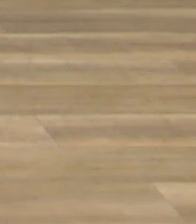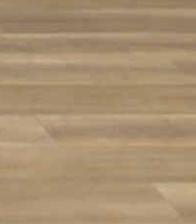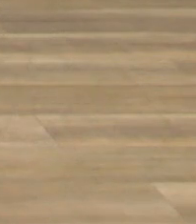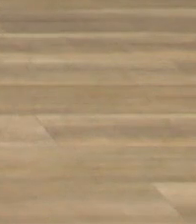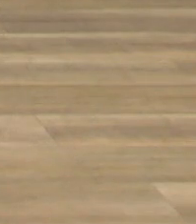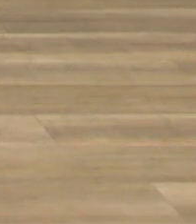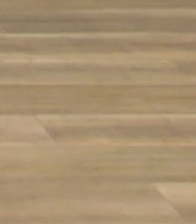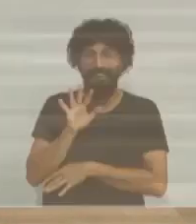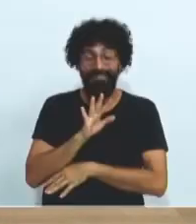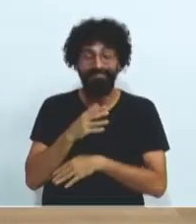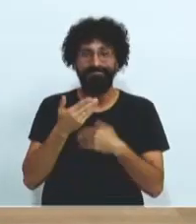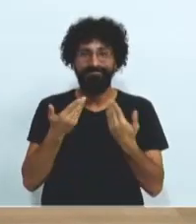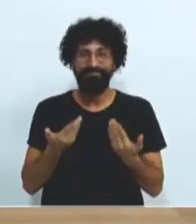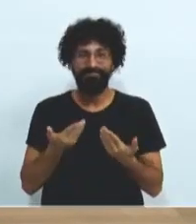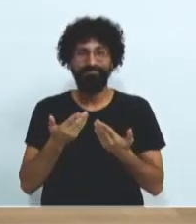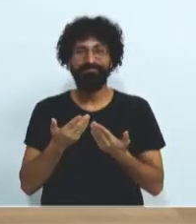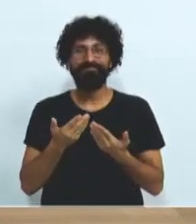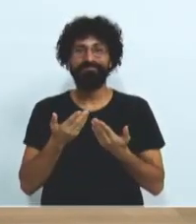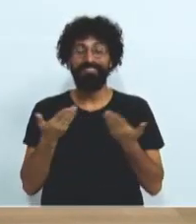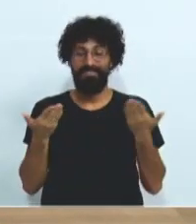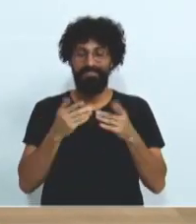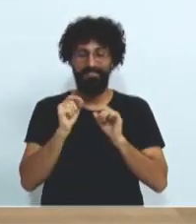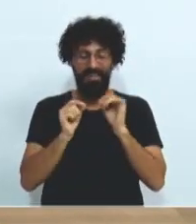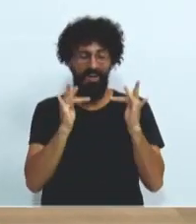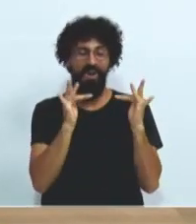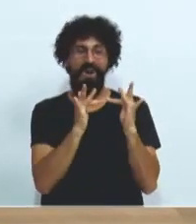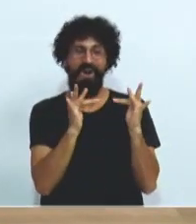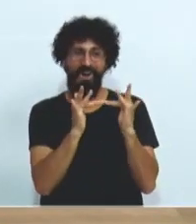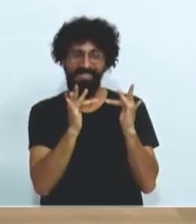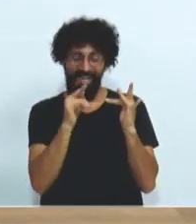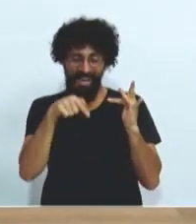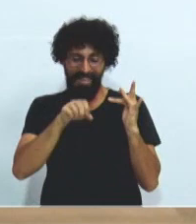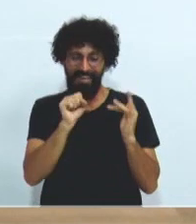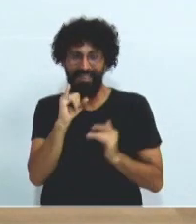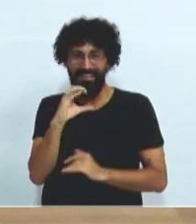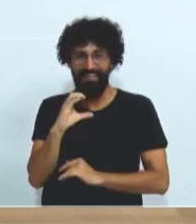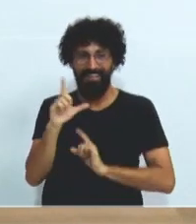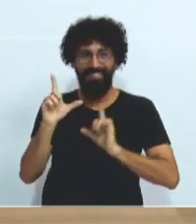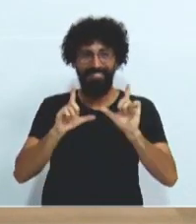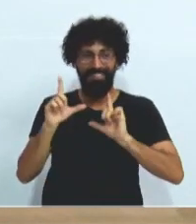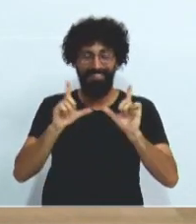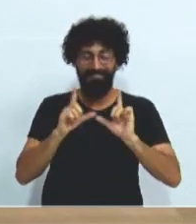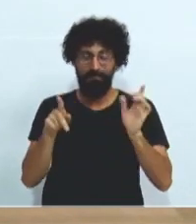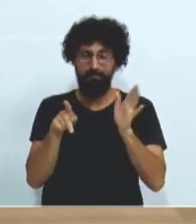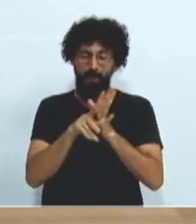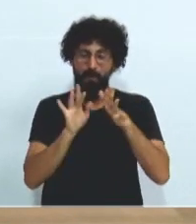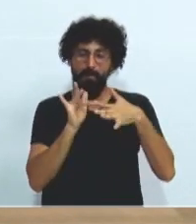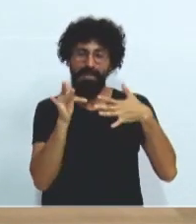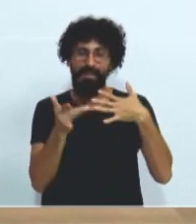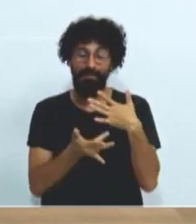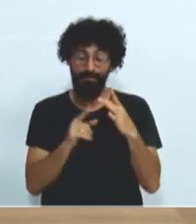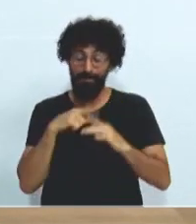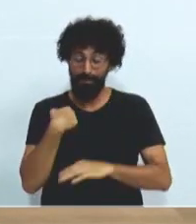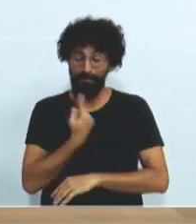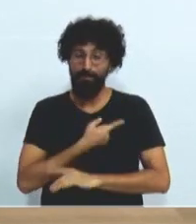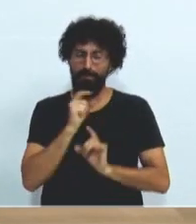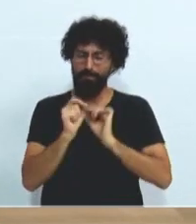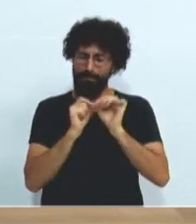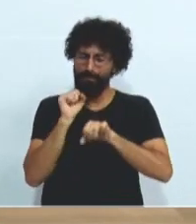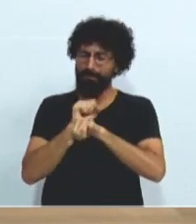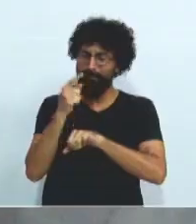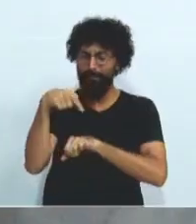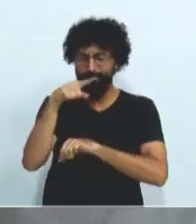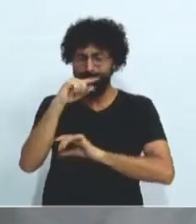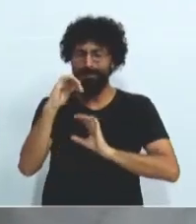programa? Então, entre em contato com a SIC TV pelas nossas redes sociais, tá bom? Estamos aí aguardando o seu